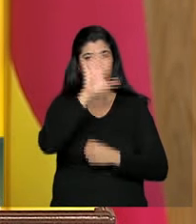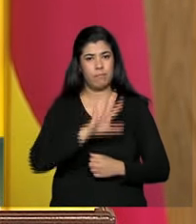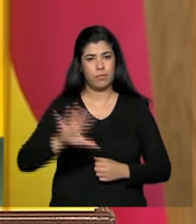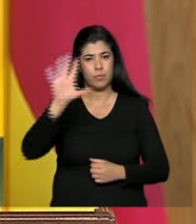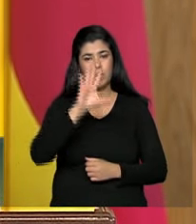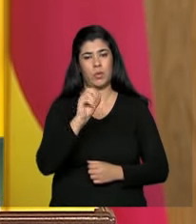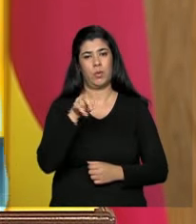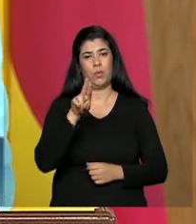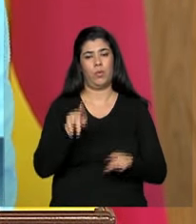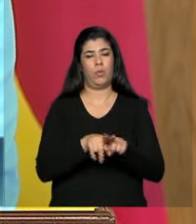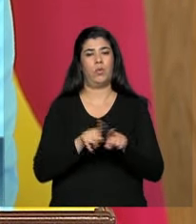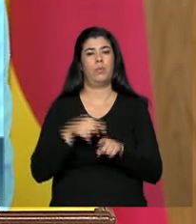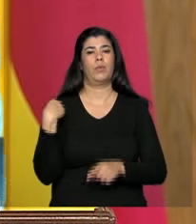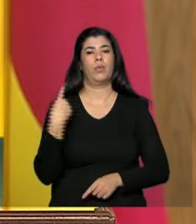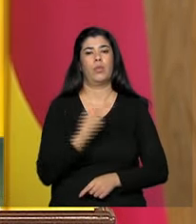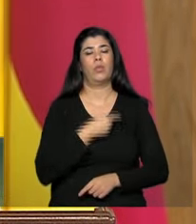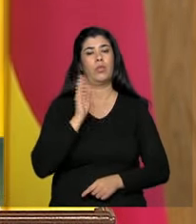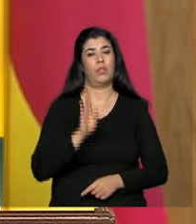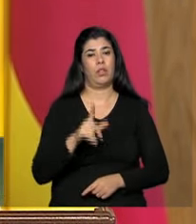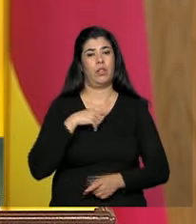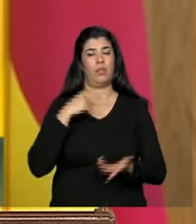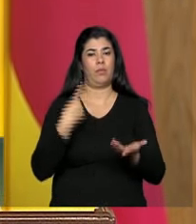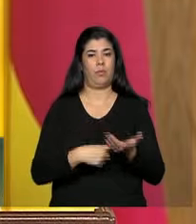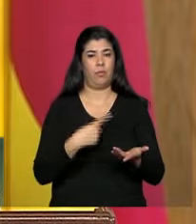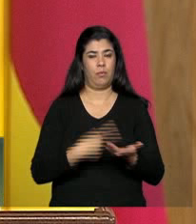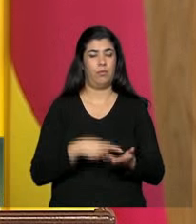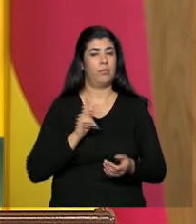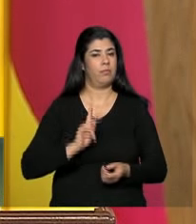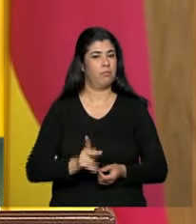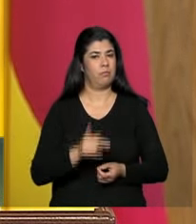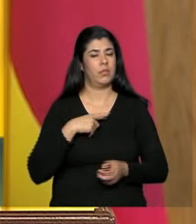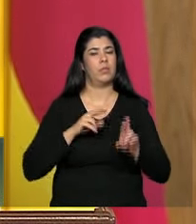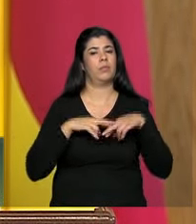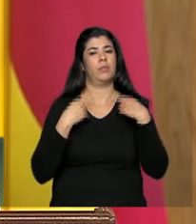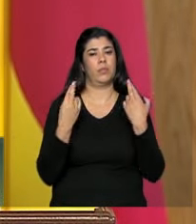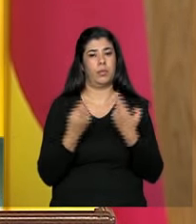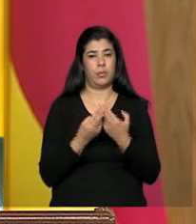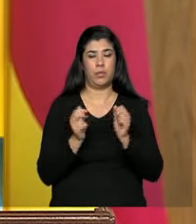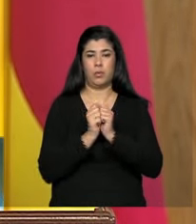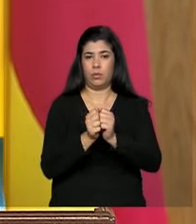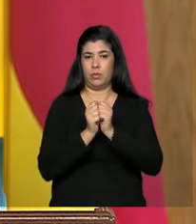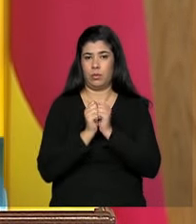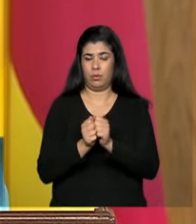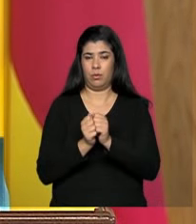Unidas e nós nos comprometemos a nos reunir